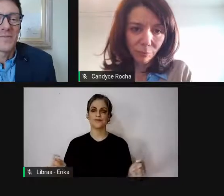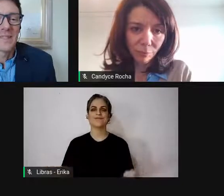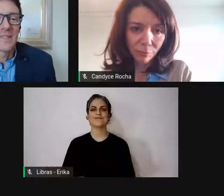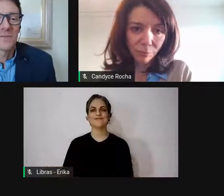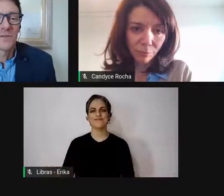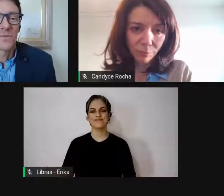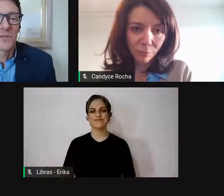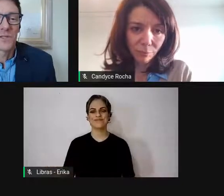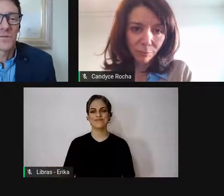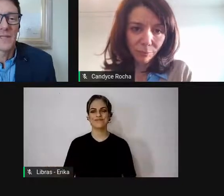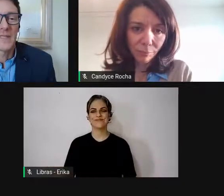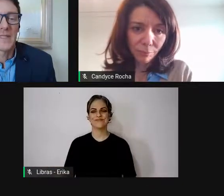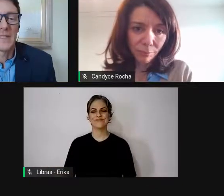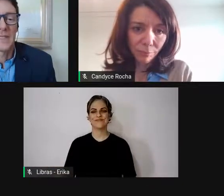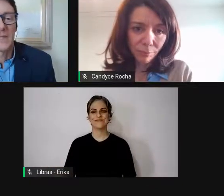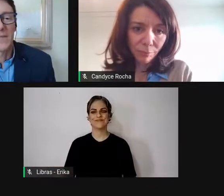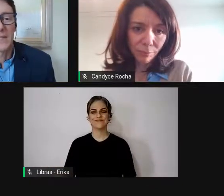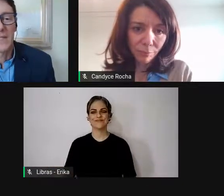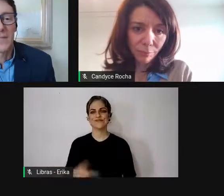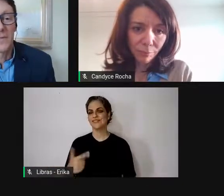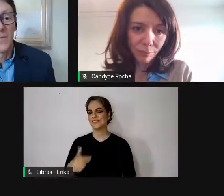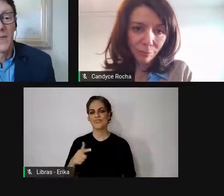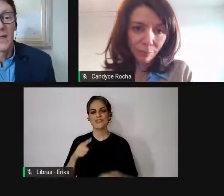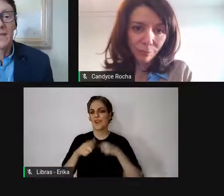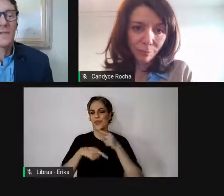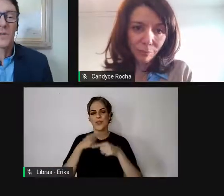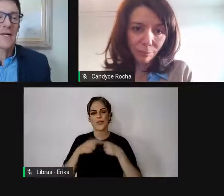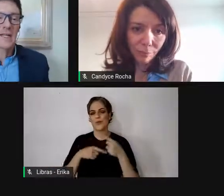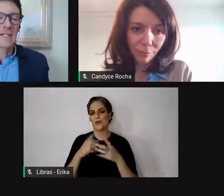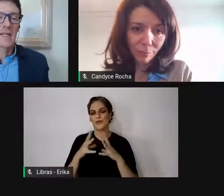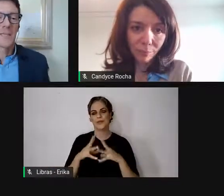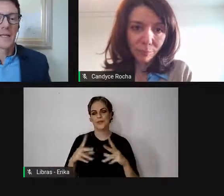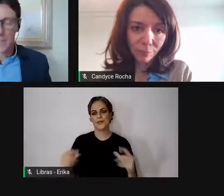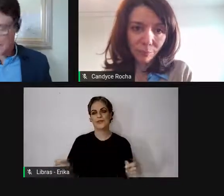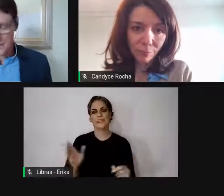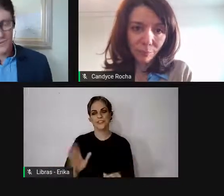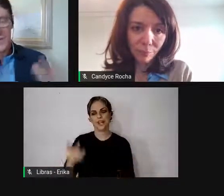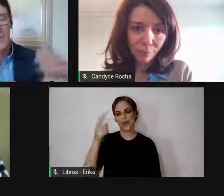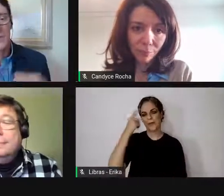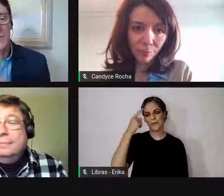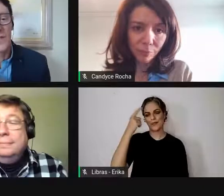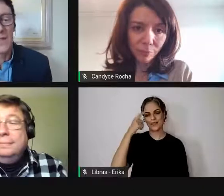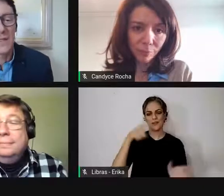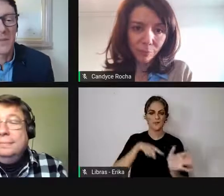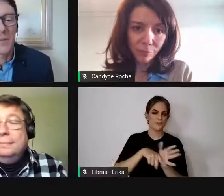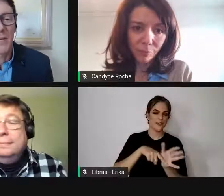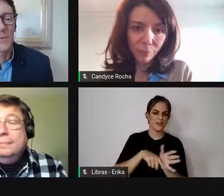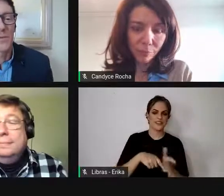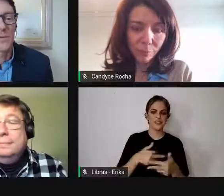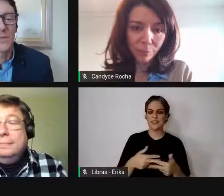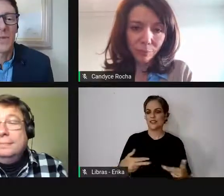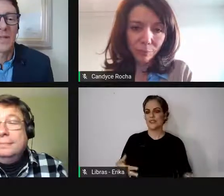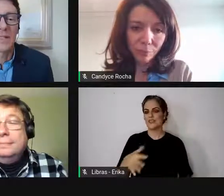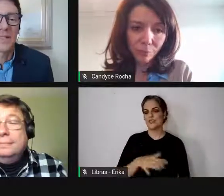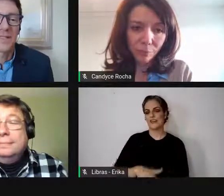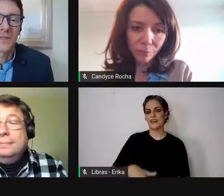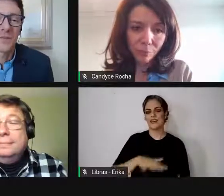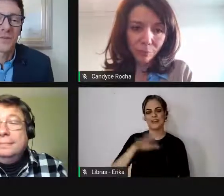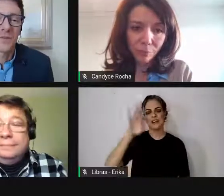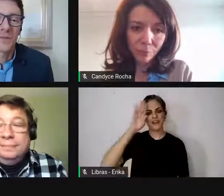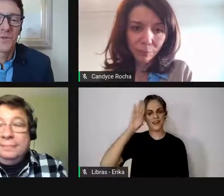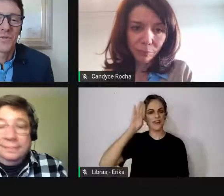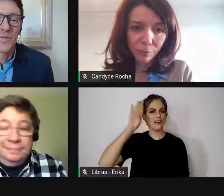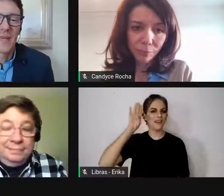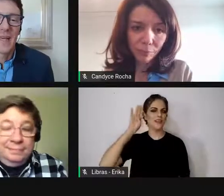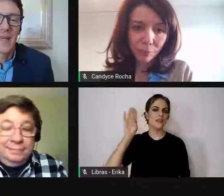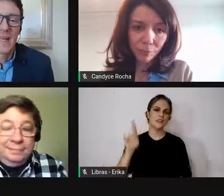aí pensando nos seus projetos de pesquisa e avançando, não só na área acadêmica, nos caminhos que toda a parte profissional, a Candice deixou